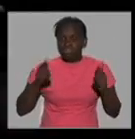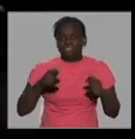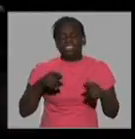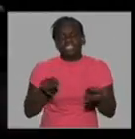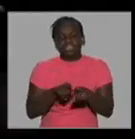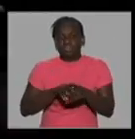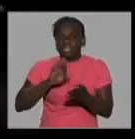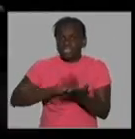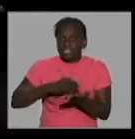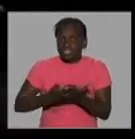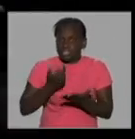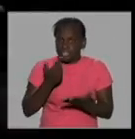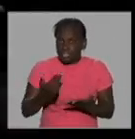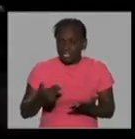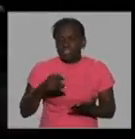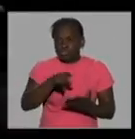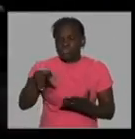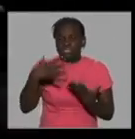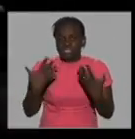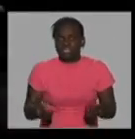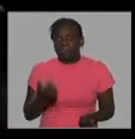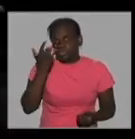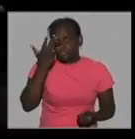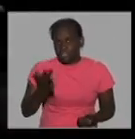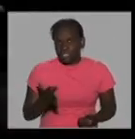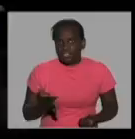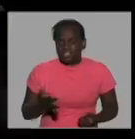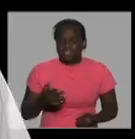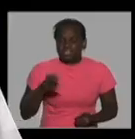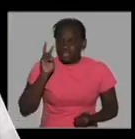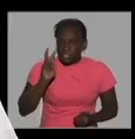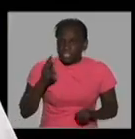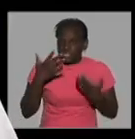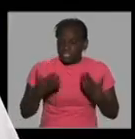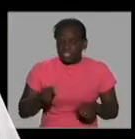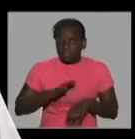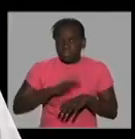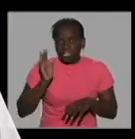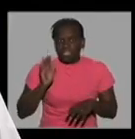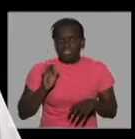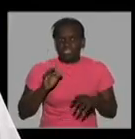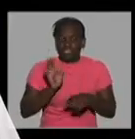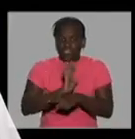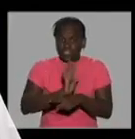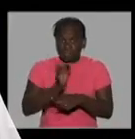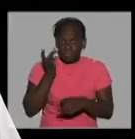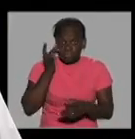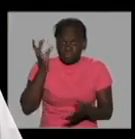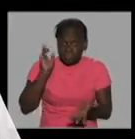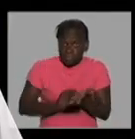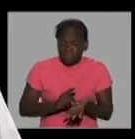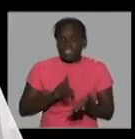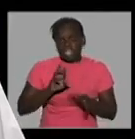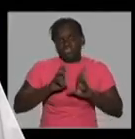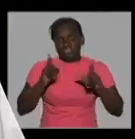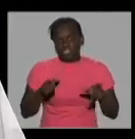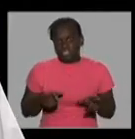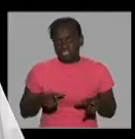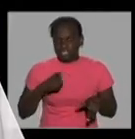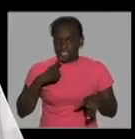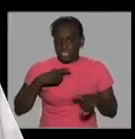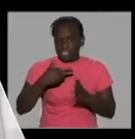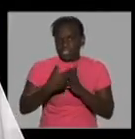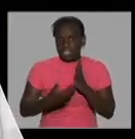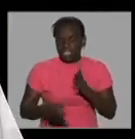a questão da dublagem é muito mais aceita, né? Você aceita mais a dublagem do que se fosse um filme real. Então ele tem